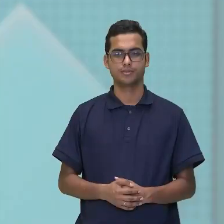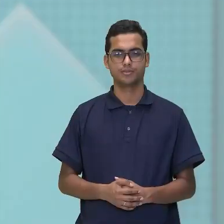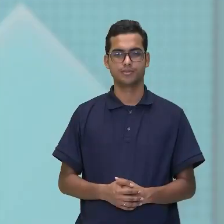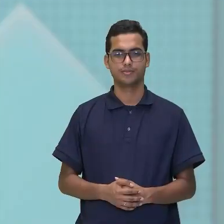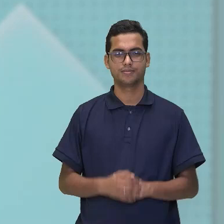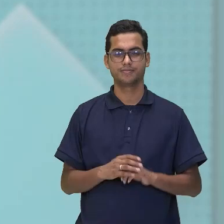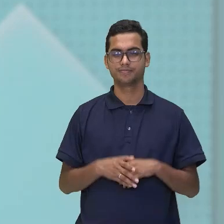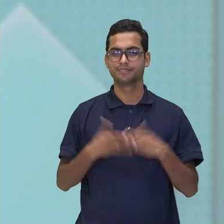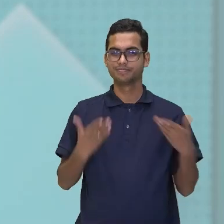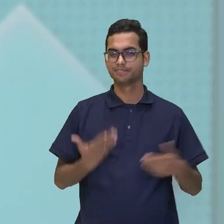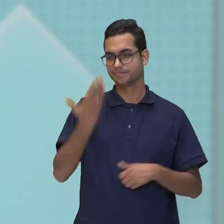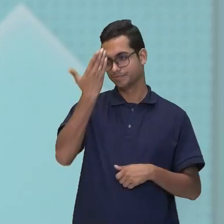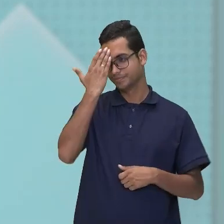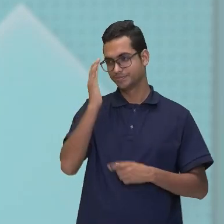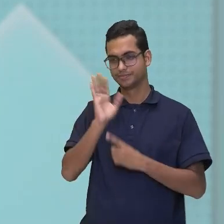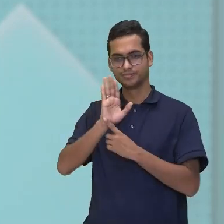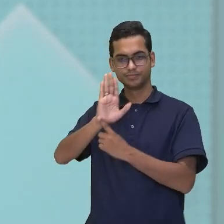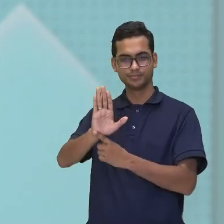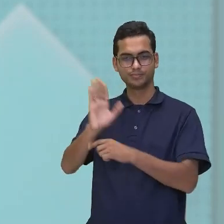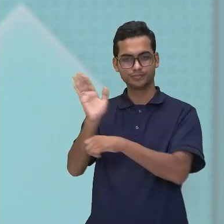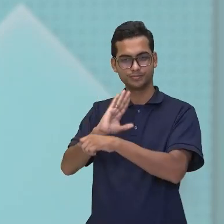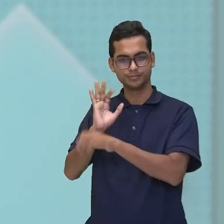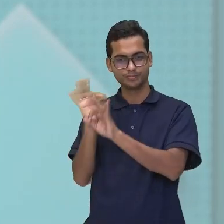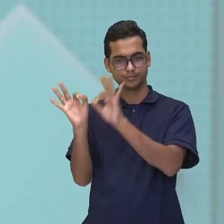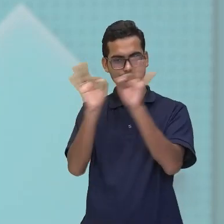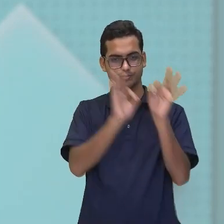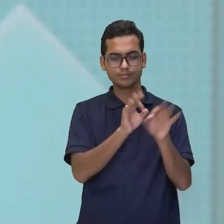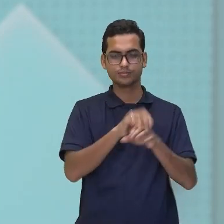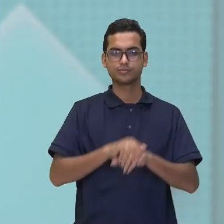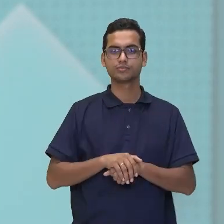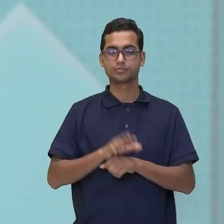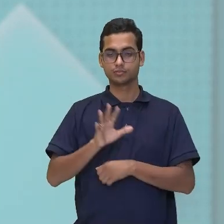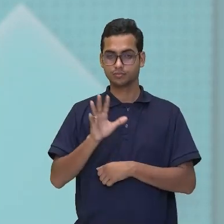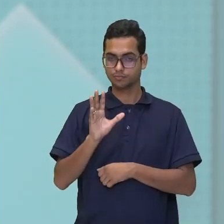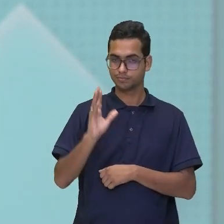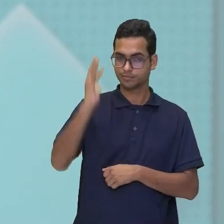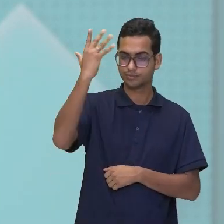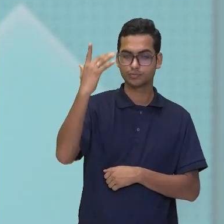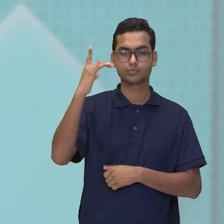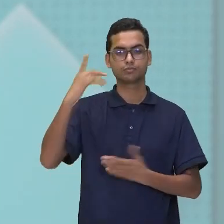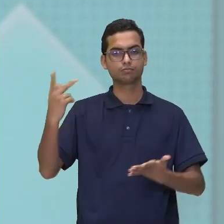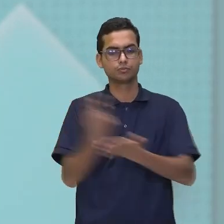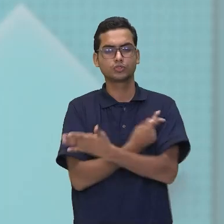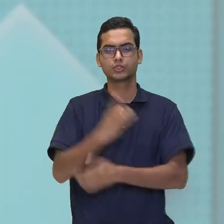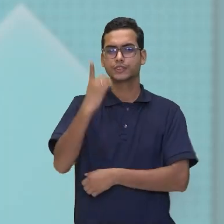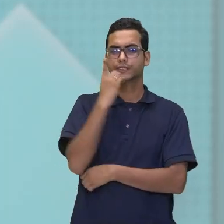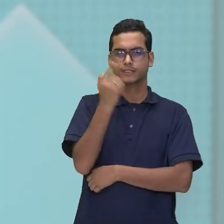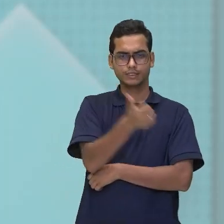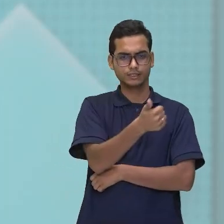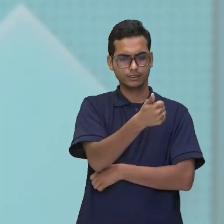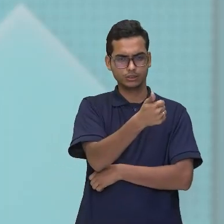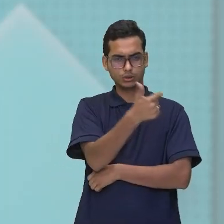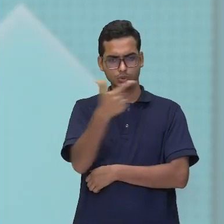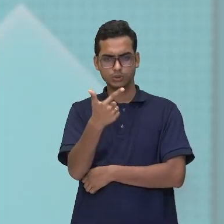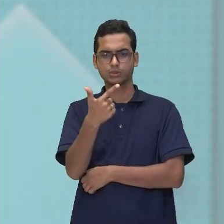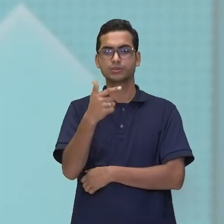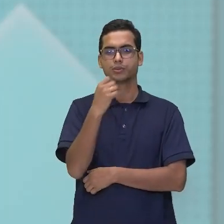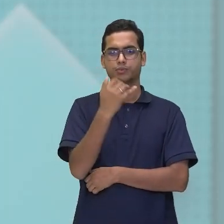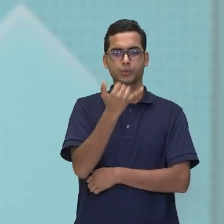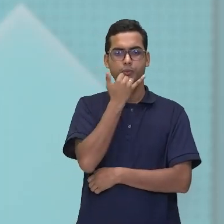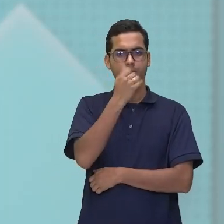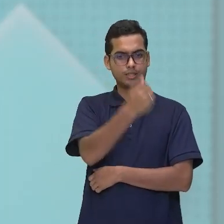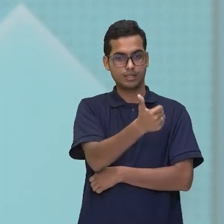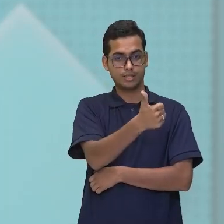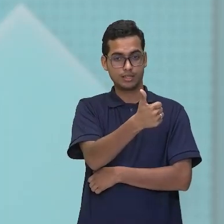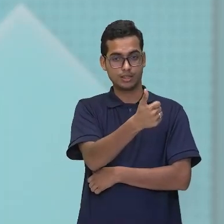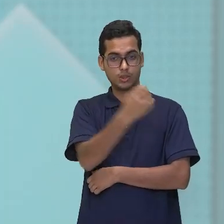Então, essa exposição, ela aconteceu em 14 de maio de 2010, no Museu